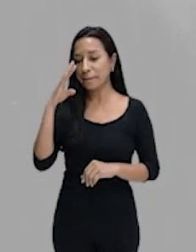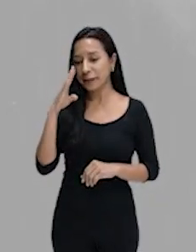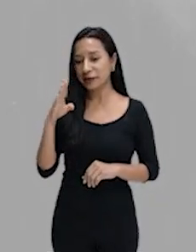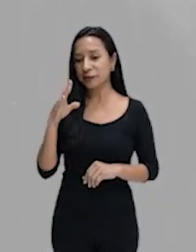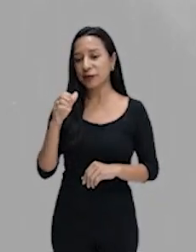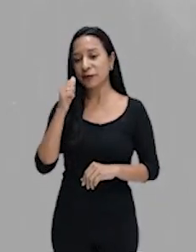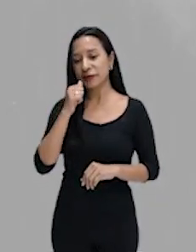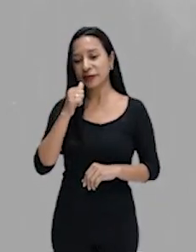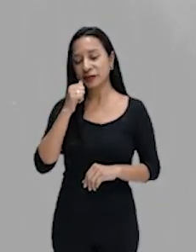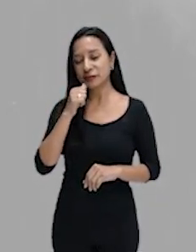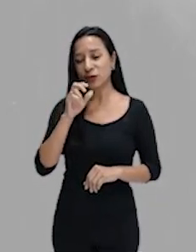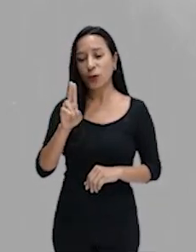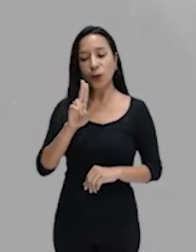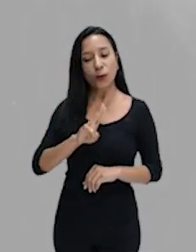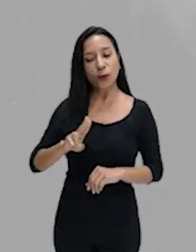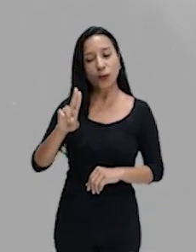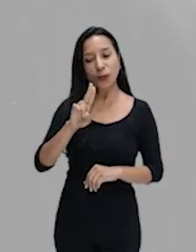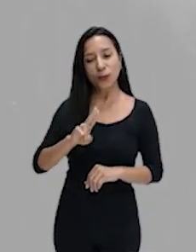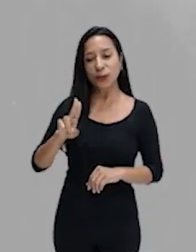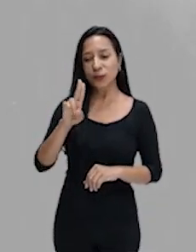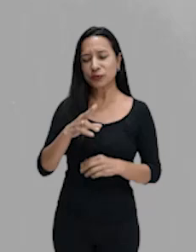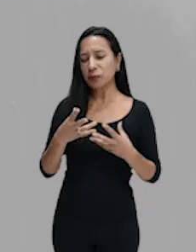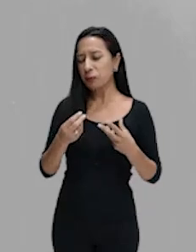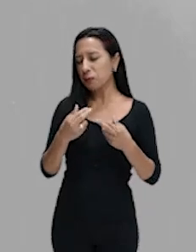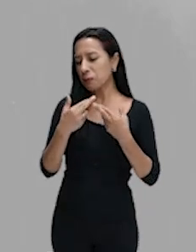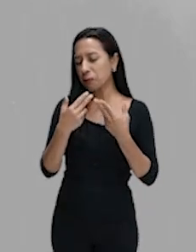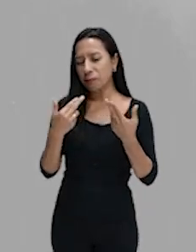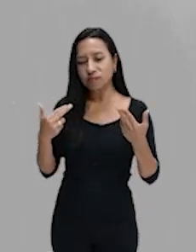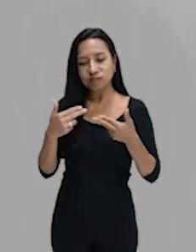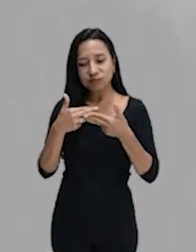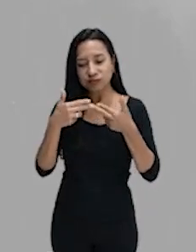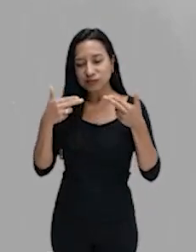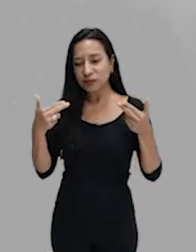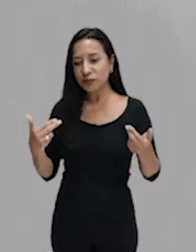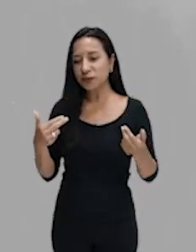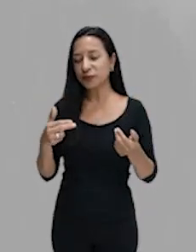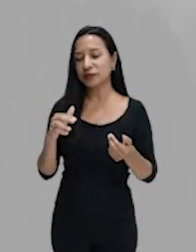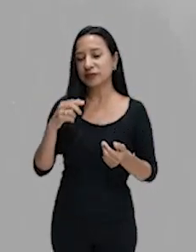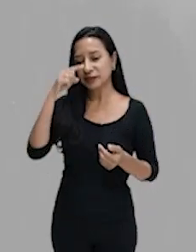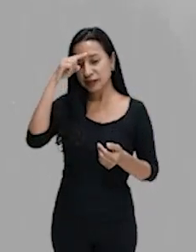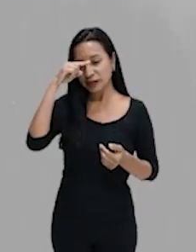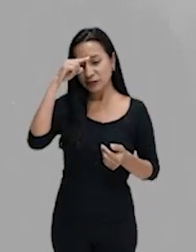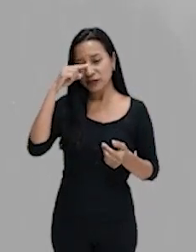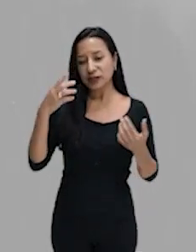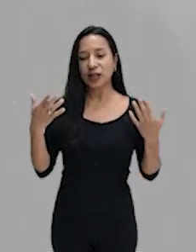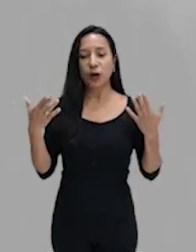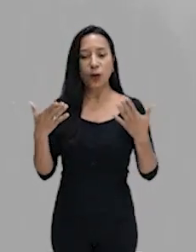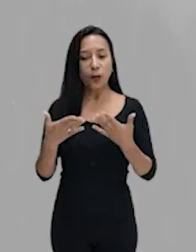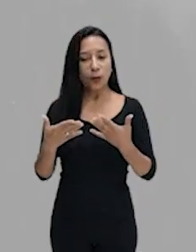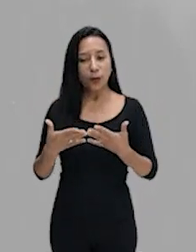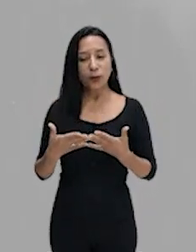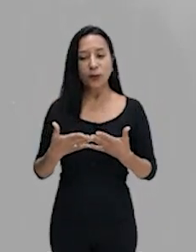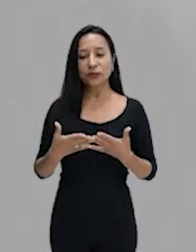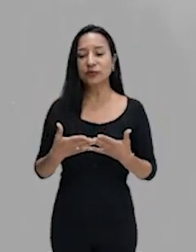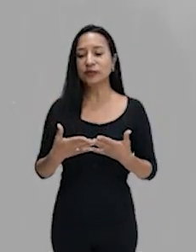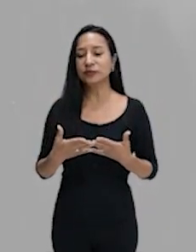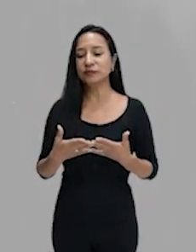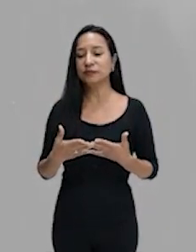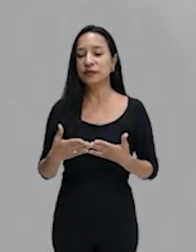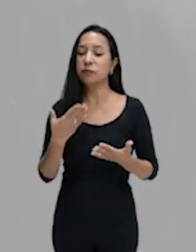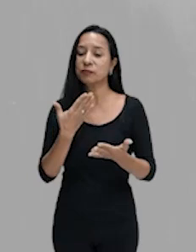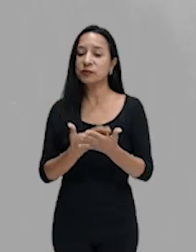muitas coisinhas da Frida Kahlo e não sabem exatamente quem foi a Frida Kahlo. Pois é, hoje nós vamos aqui na TV Educação, no